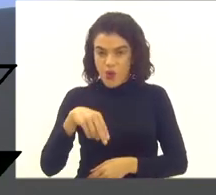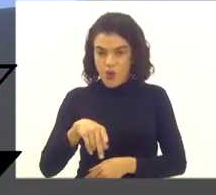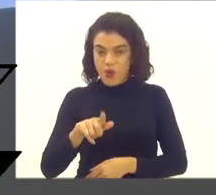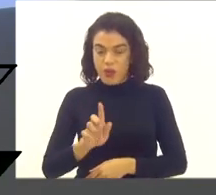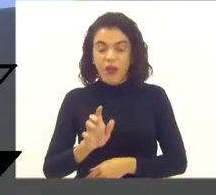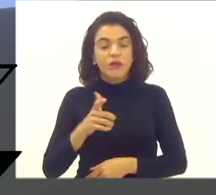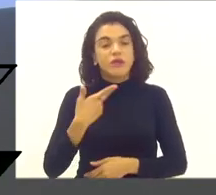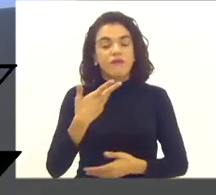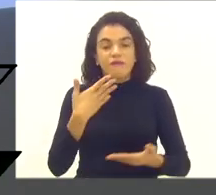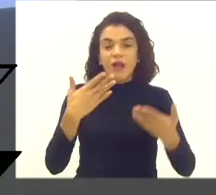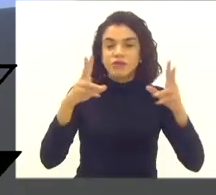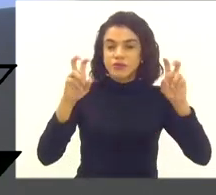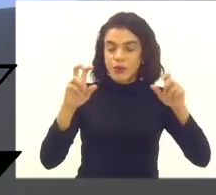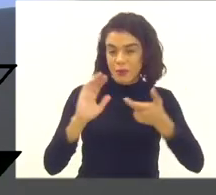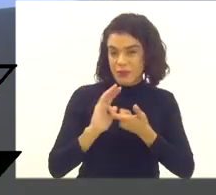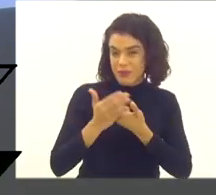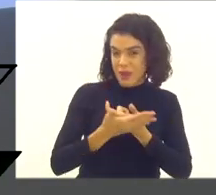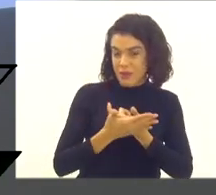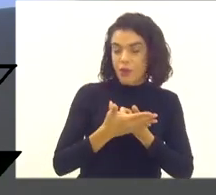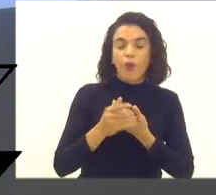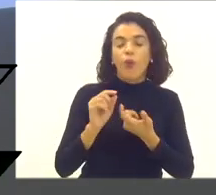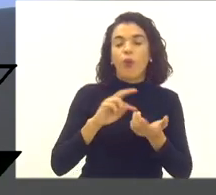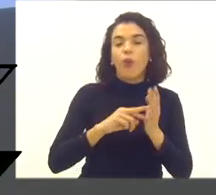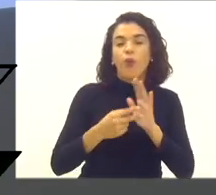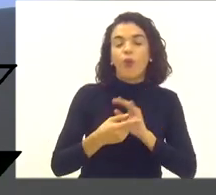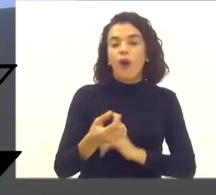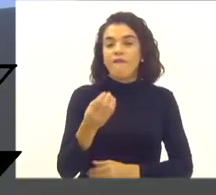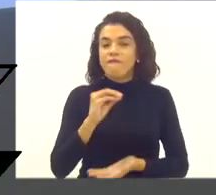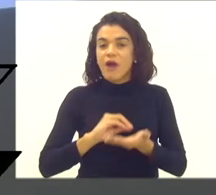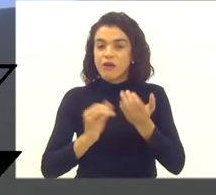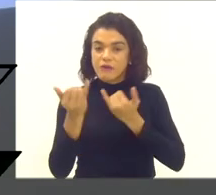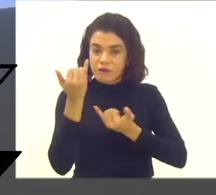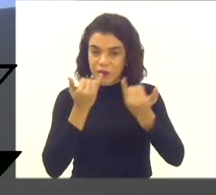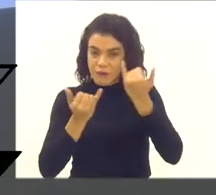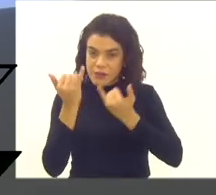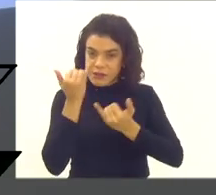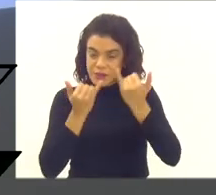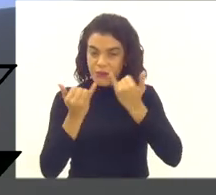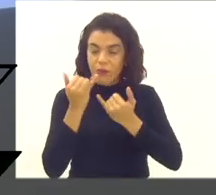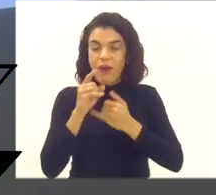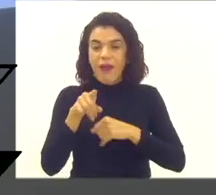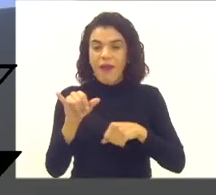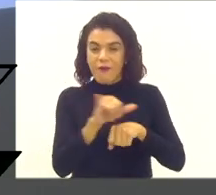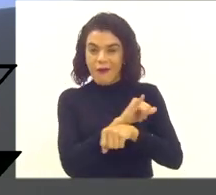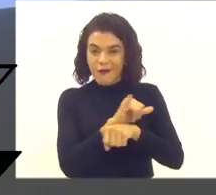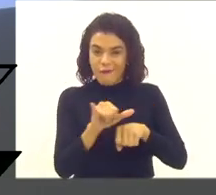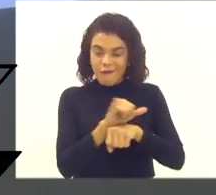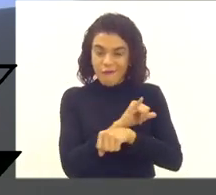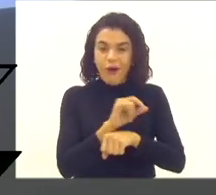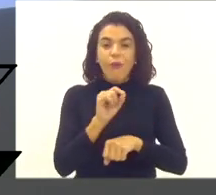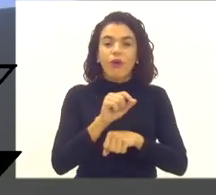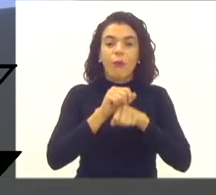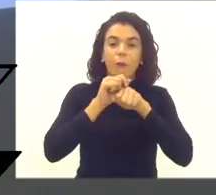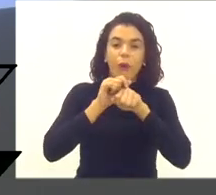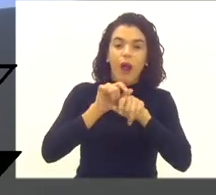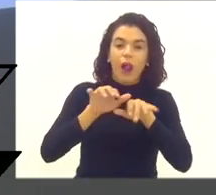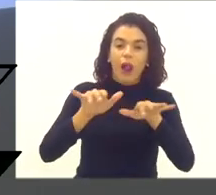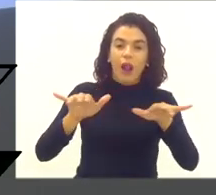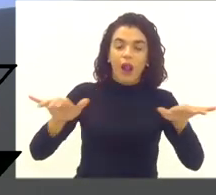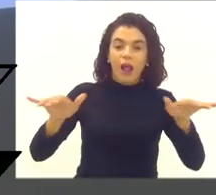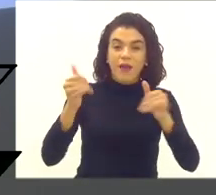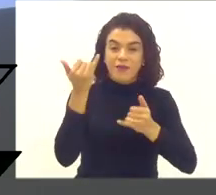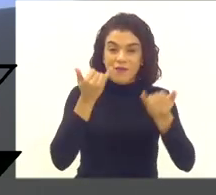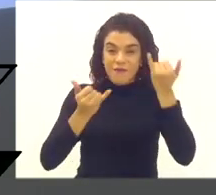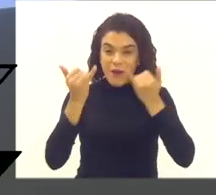assunto a partir de um conceito de desinformação né é que ele é entendido como uma forma dele liberada de disseminação de